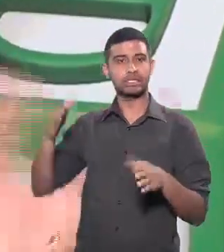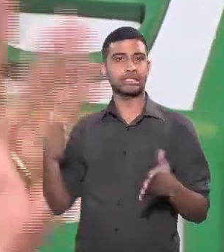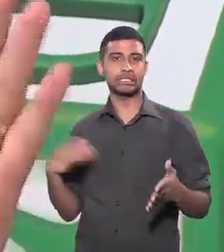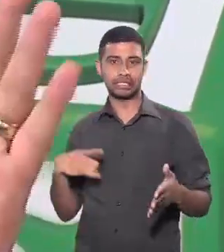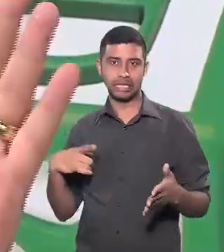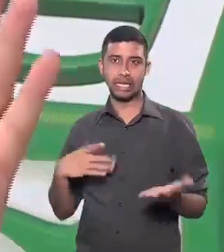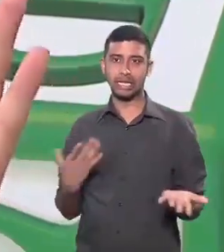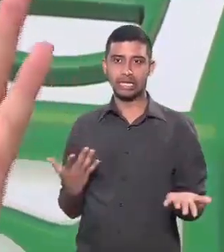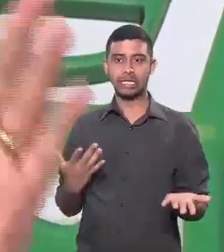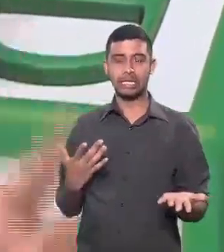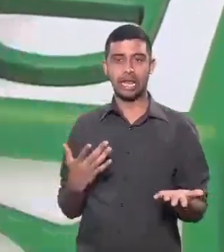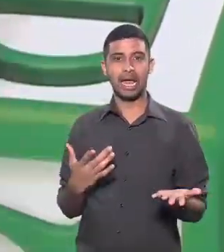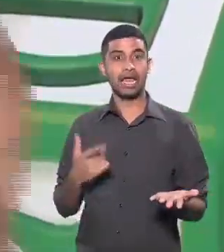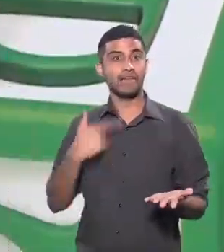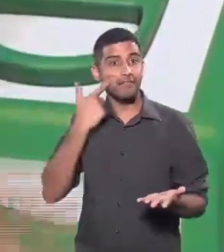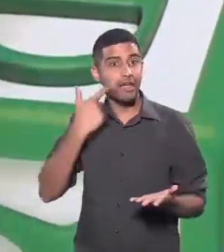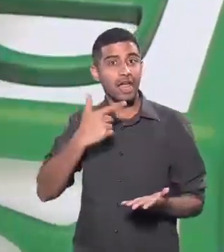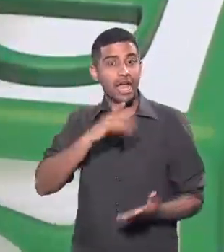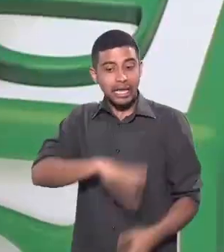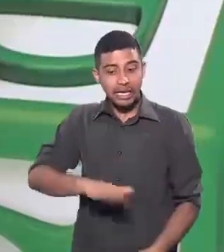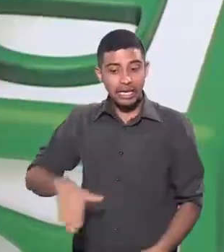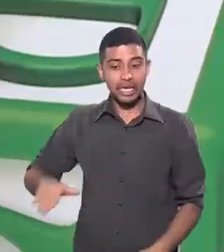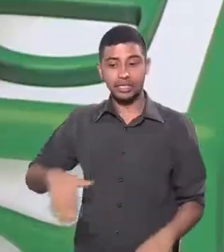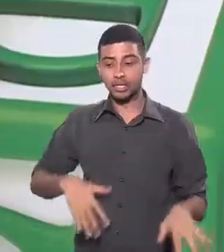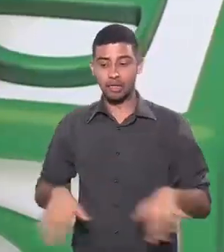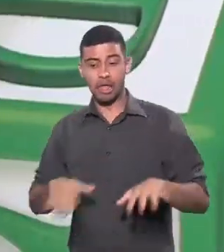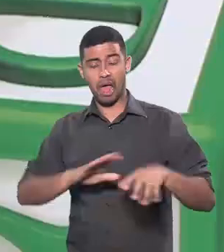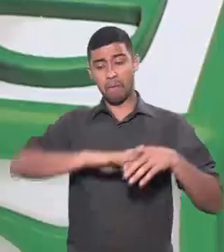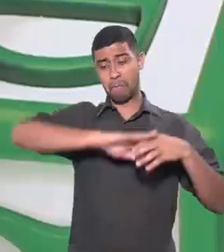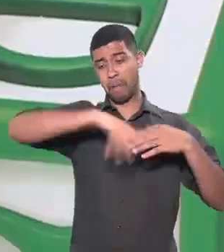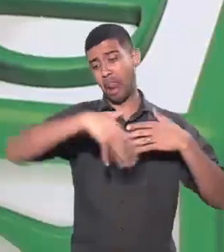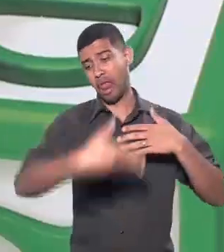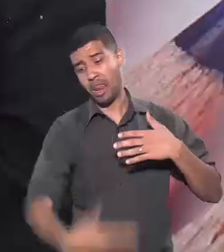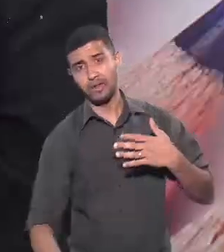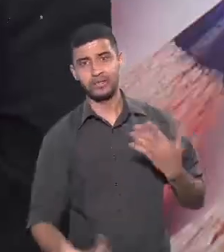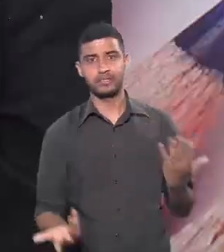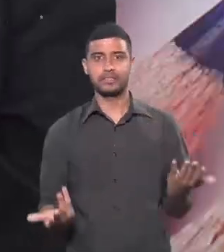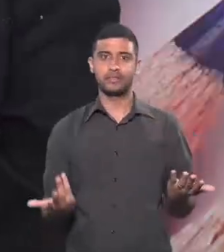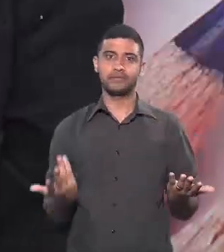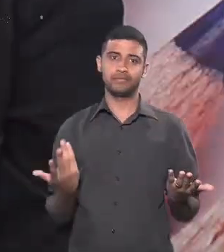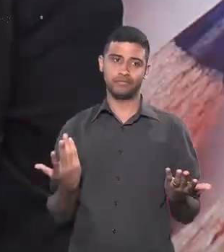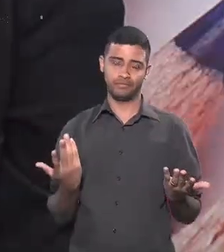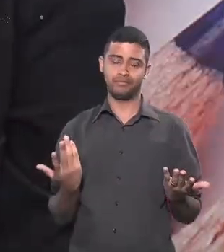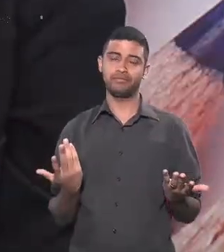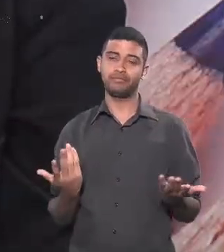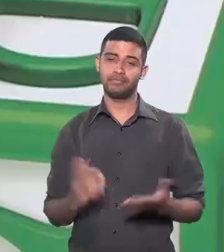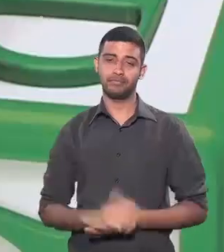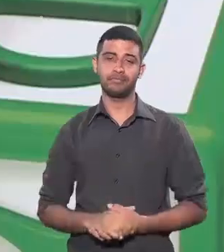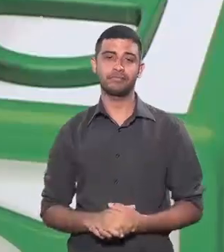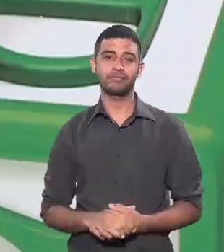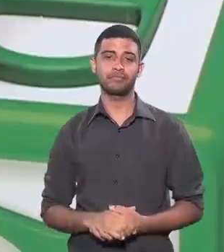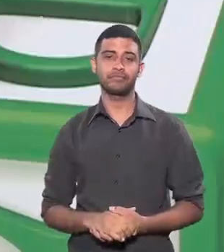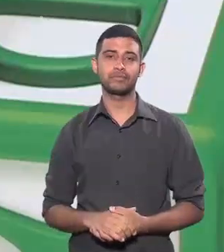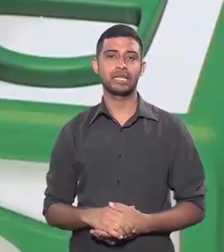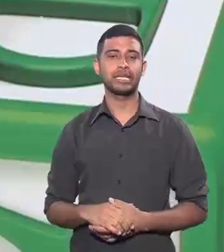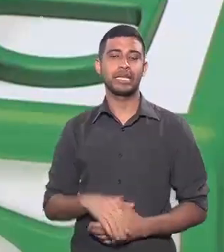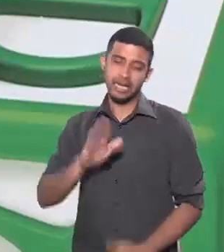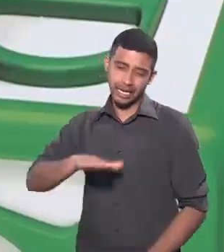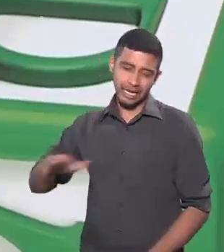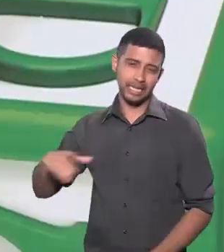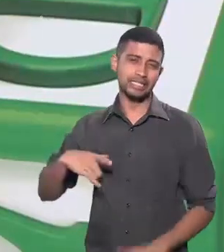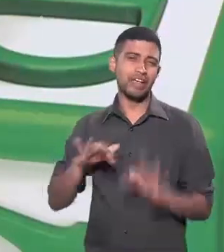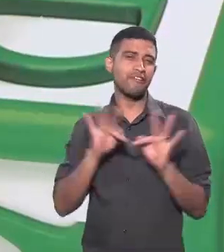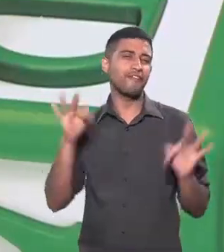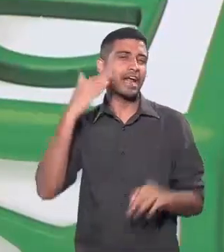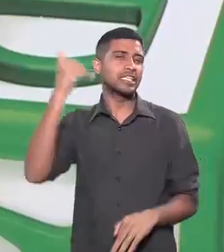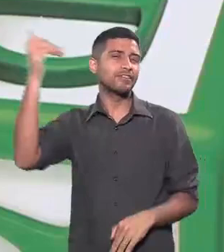vi acidente que tinha a escada e a criança rolou a escada. Porque você desvia o olhar um segundo. E criança, tem aquele ditado,